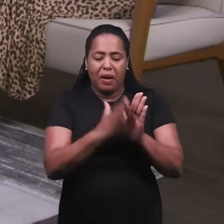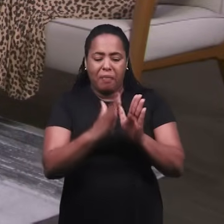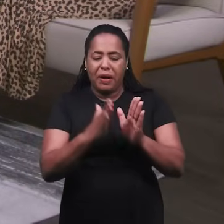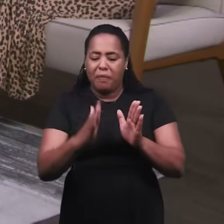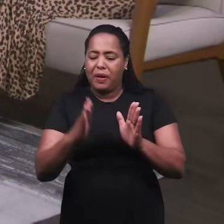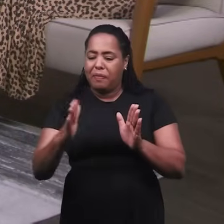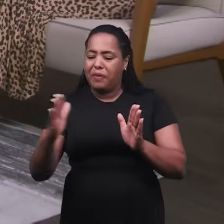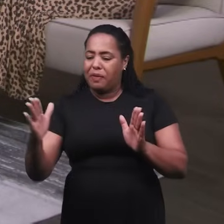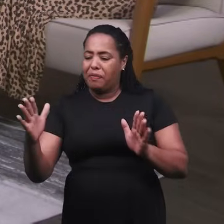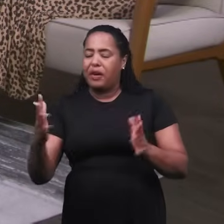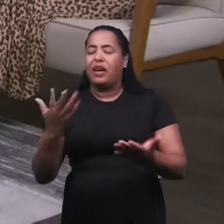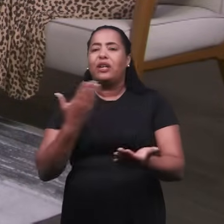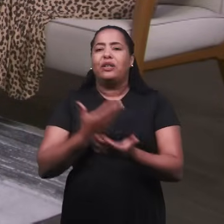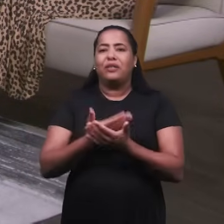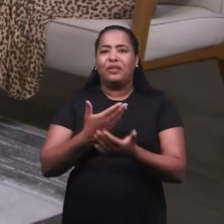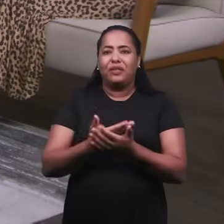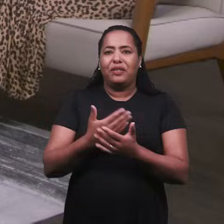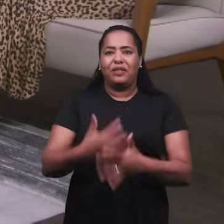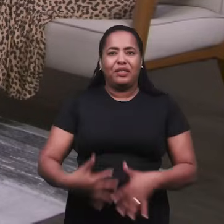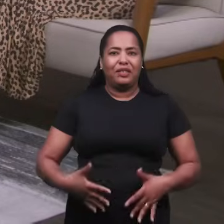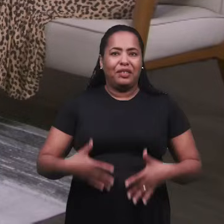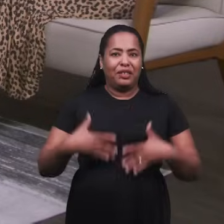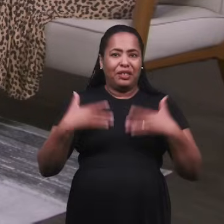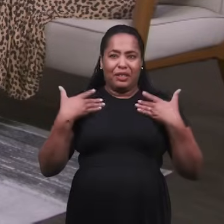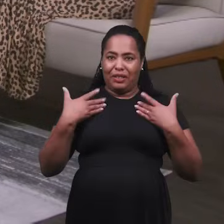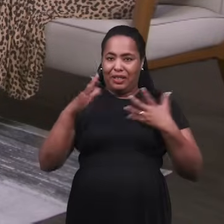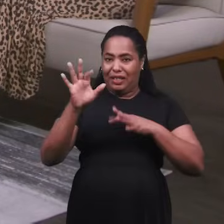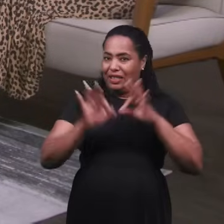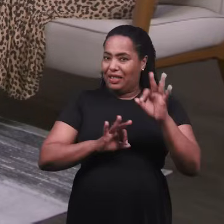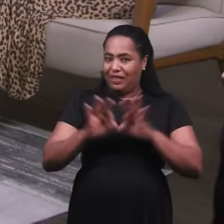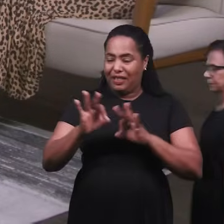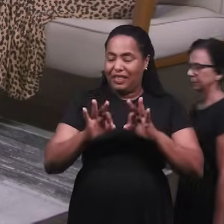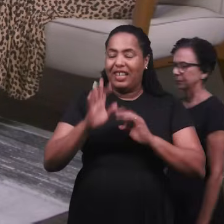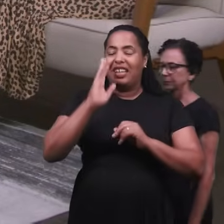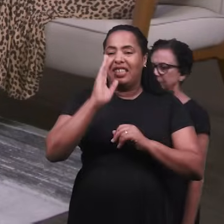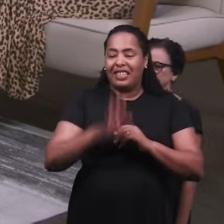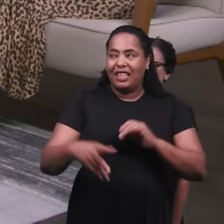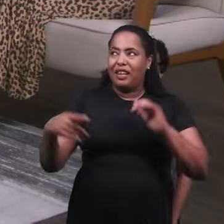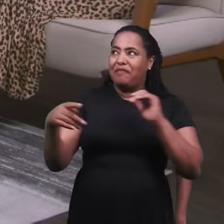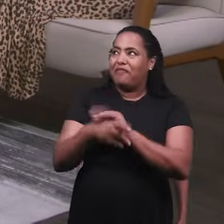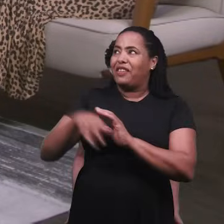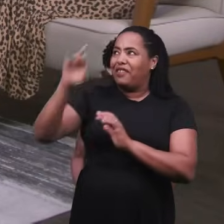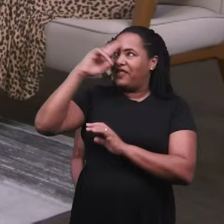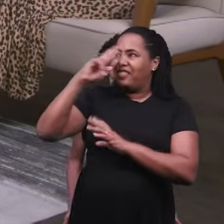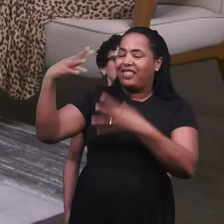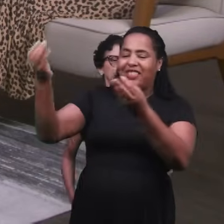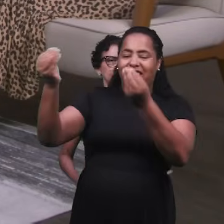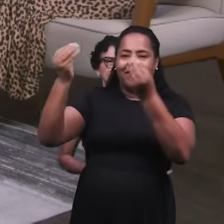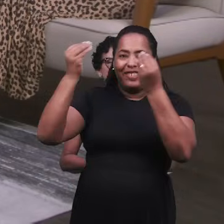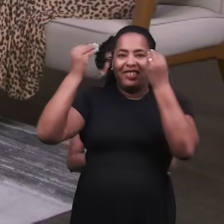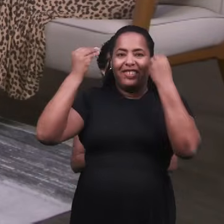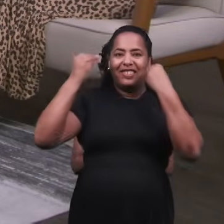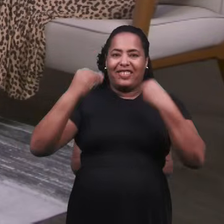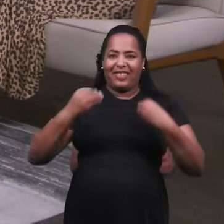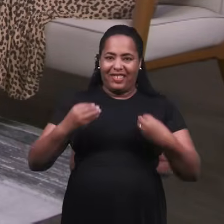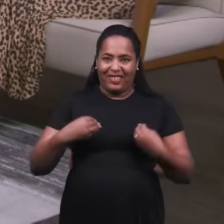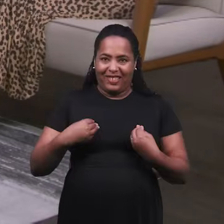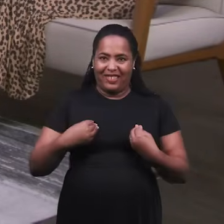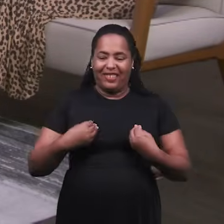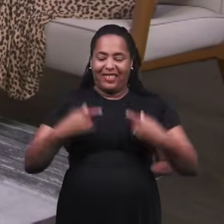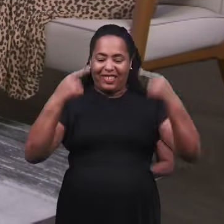de estudos, e temos a honra de não prepararmos aquele estudo, ele vem da parte do Senhor, que eu acho que esse é o